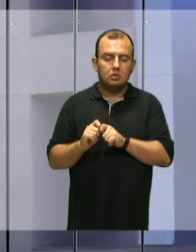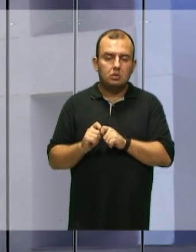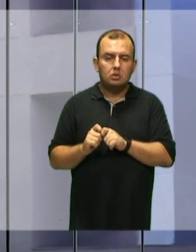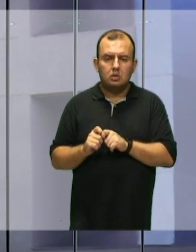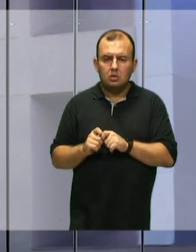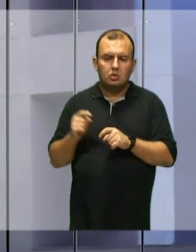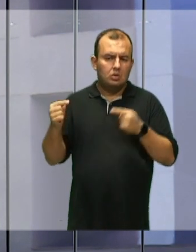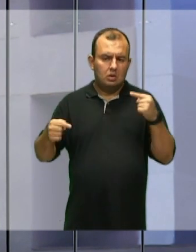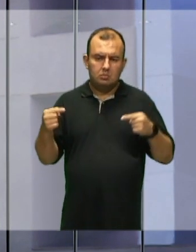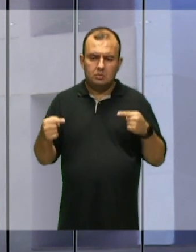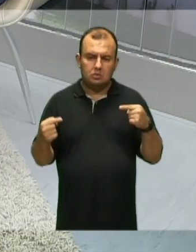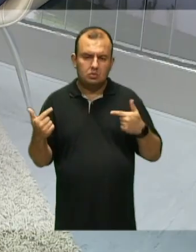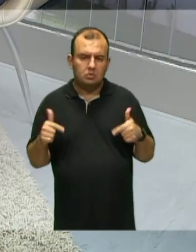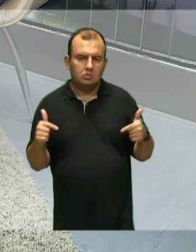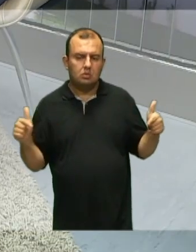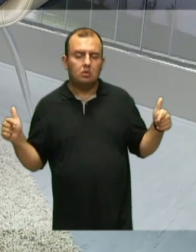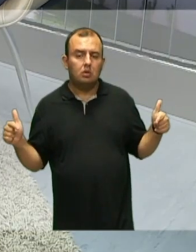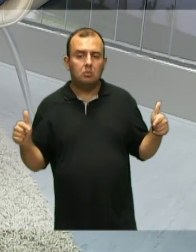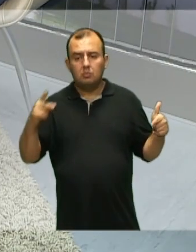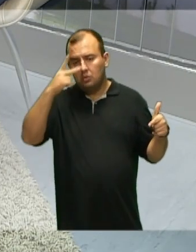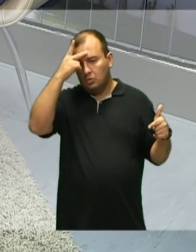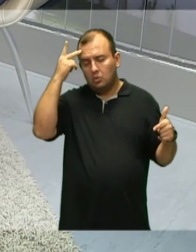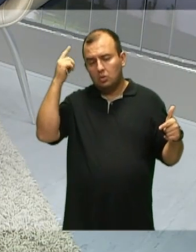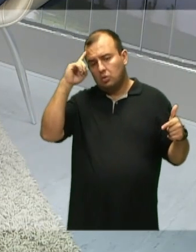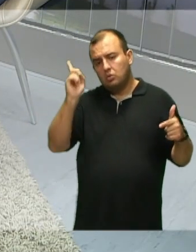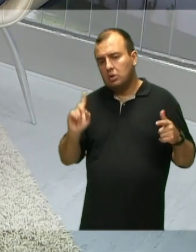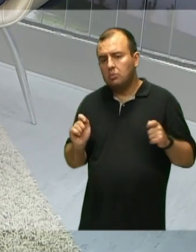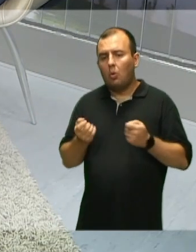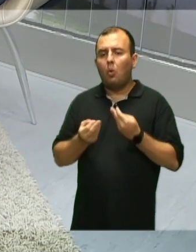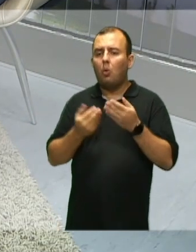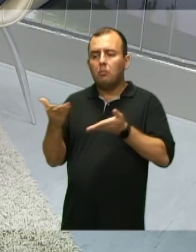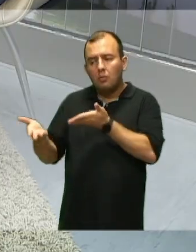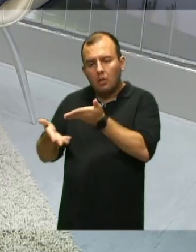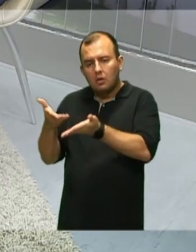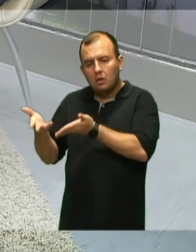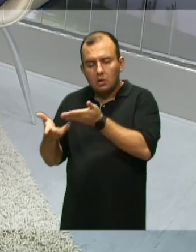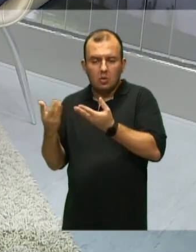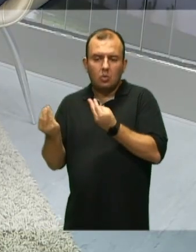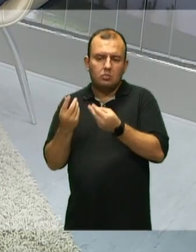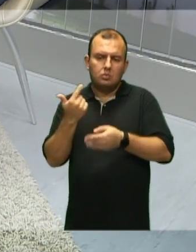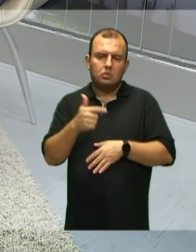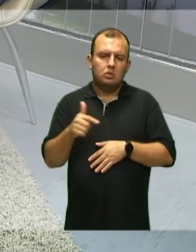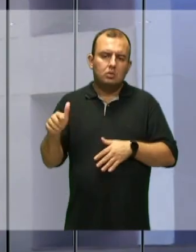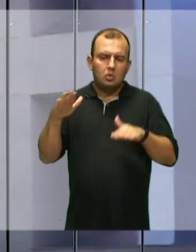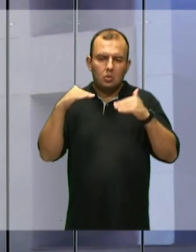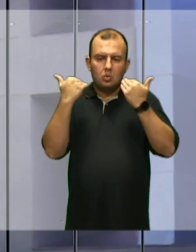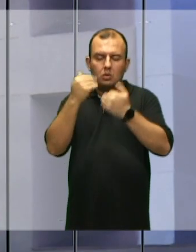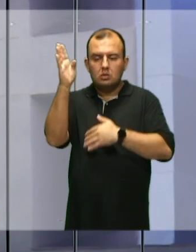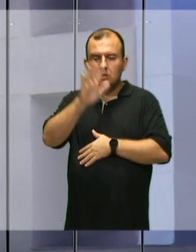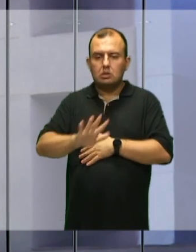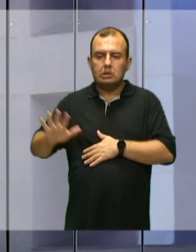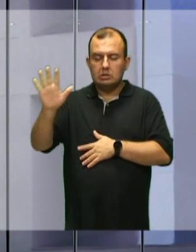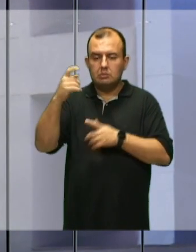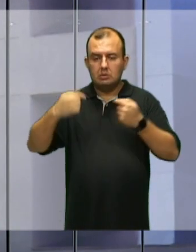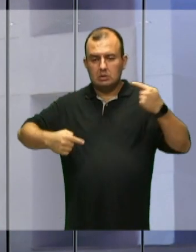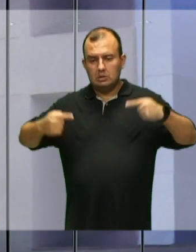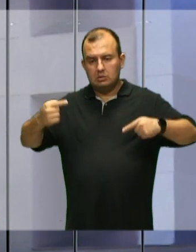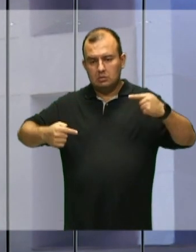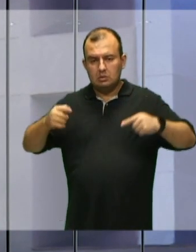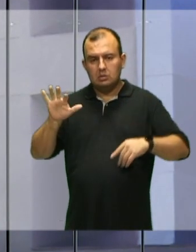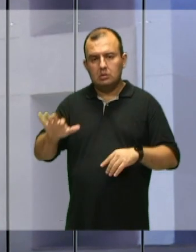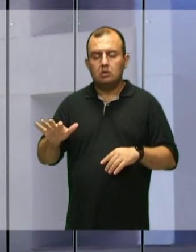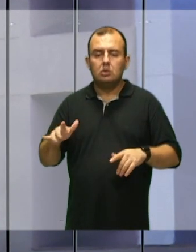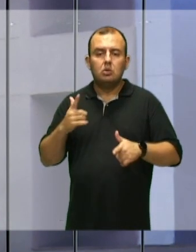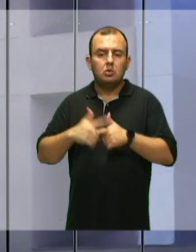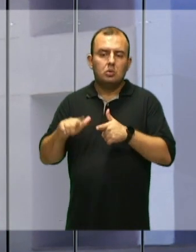isso não é debatido ninguém sabe ninguém sabe lidar com esse problema né então o Congresso Nacional também precisa debater isso porque não é um